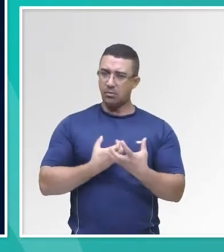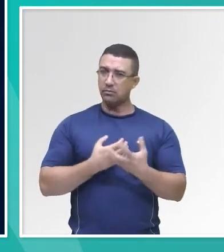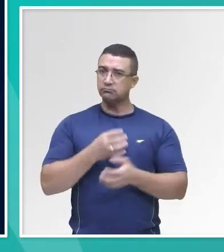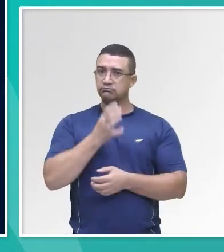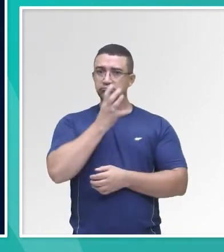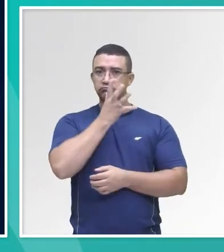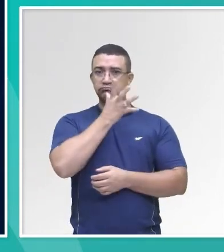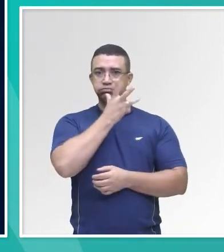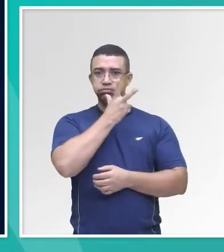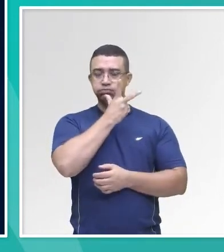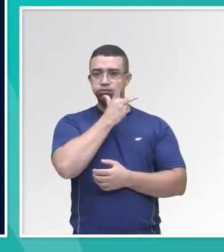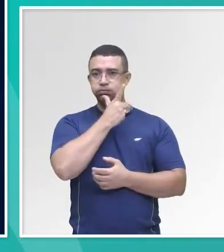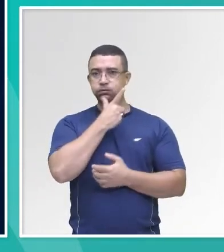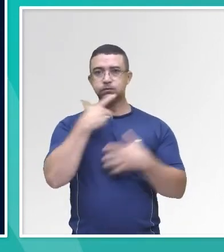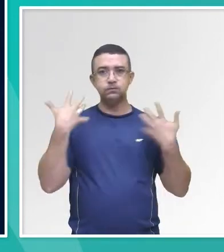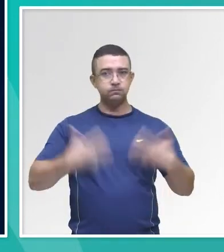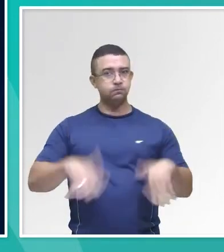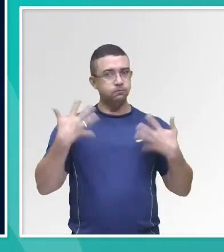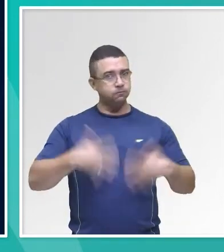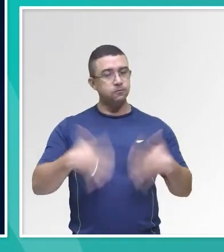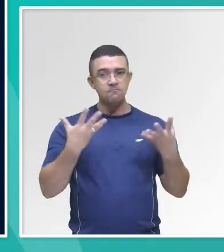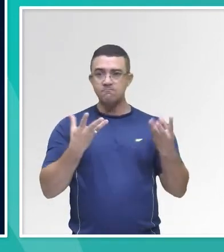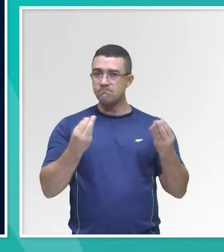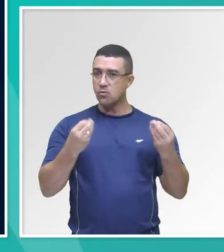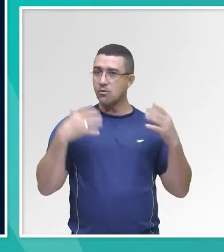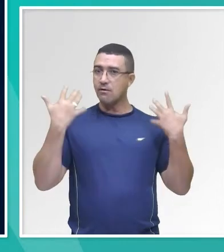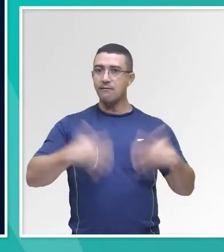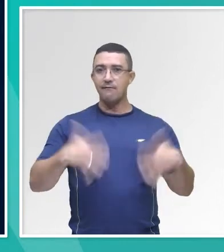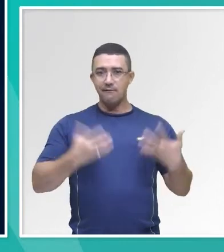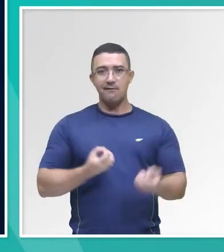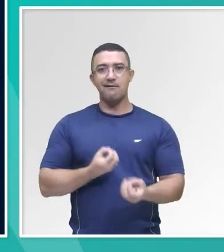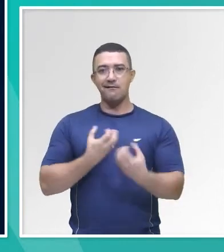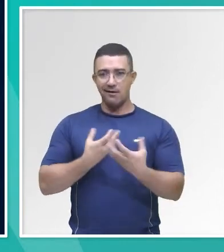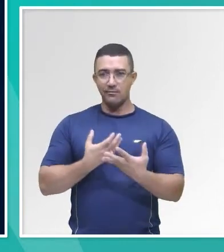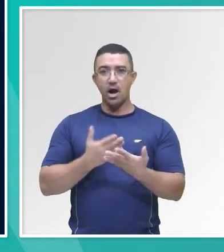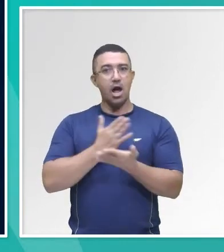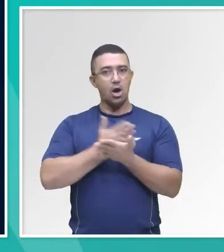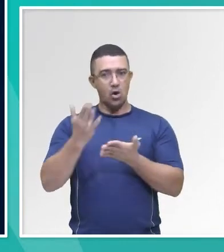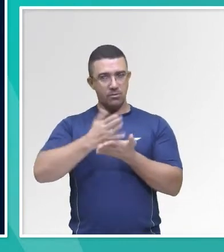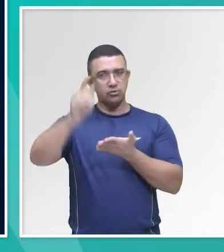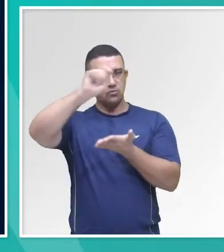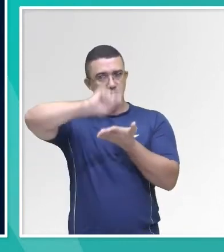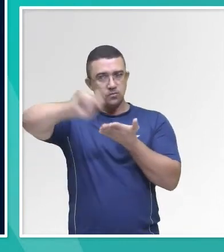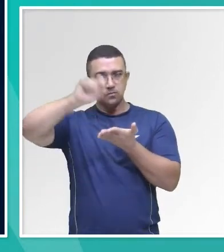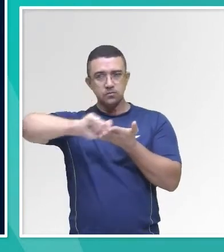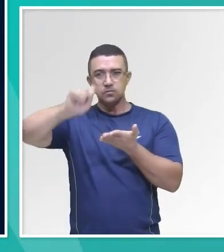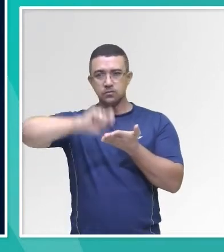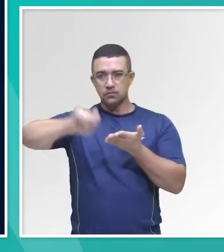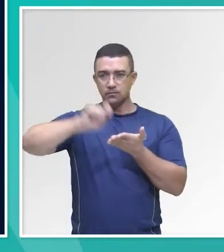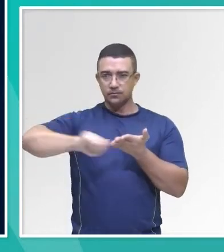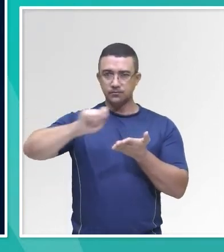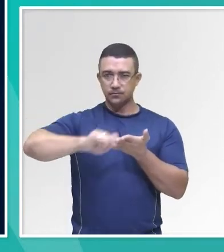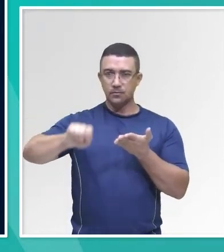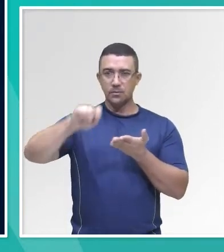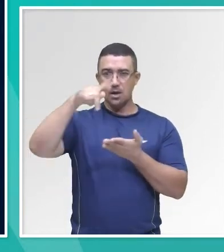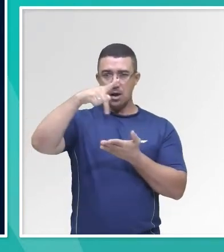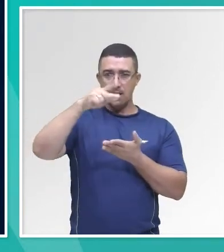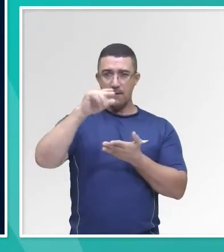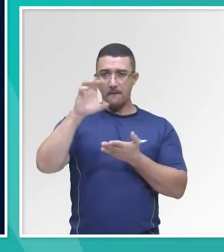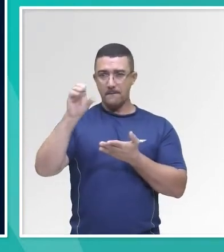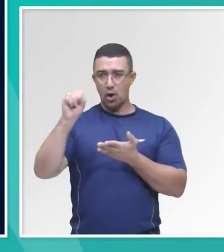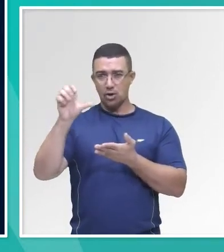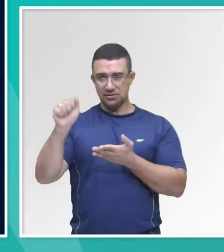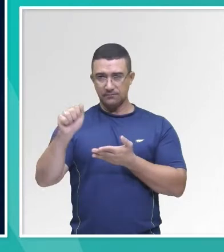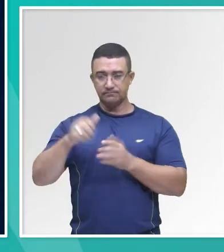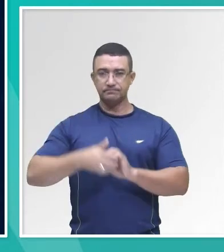ser escritos em prosa, como é modernamente escrito os romances agora. Então, os romances modernos eles